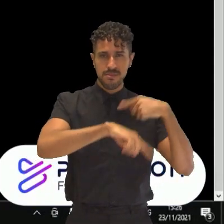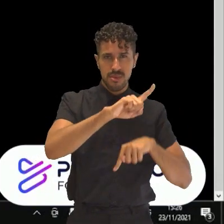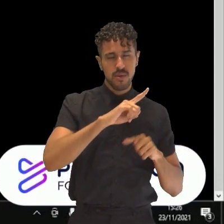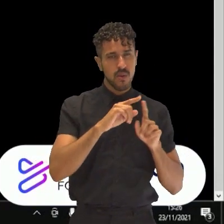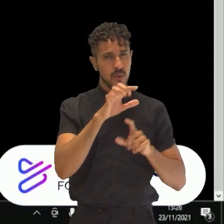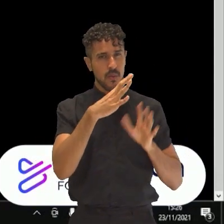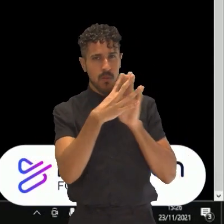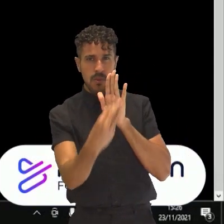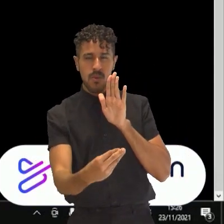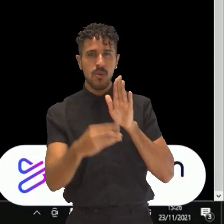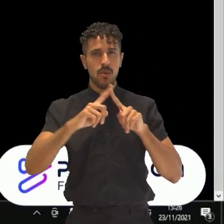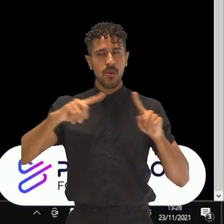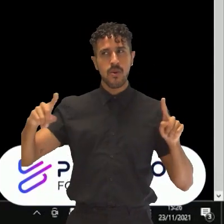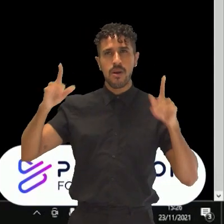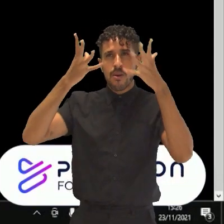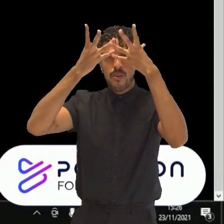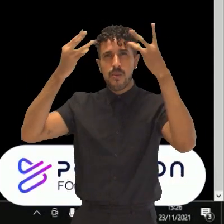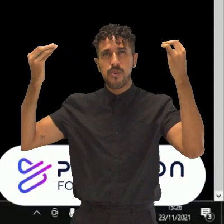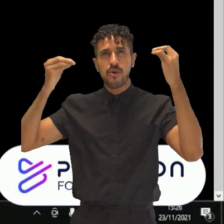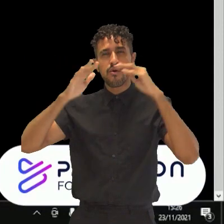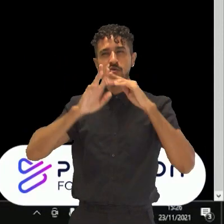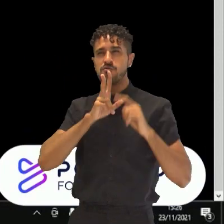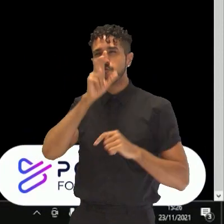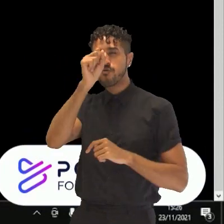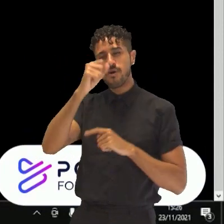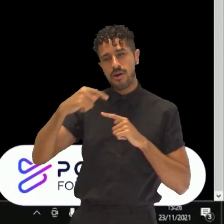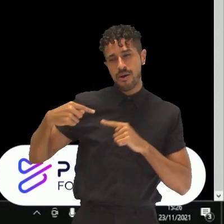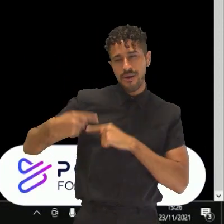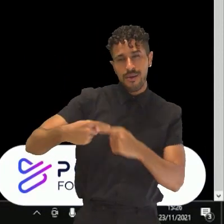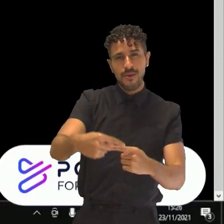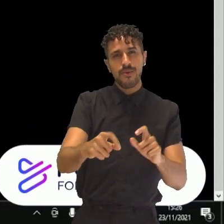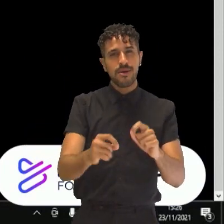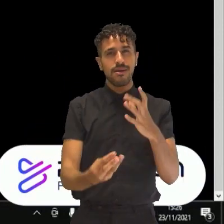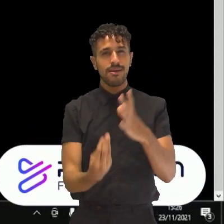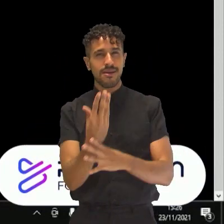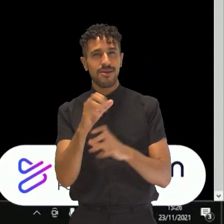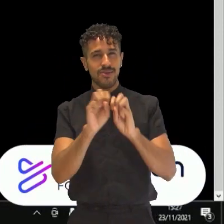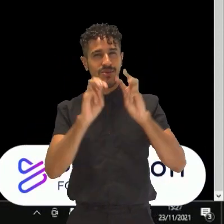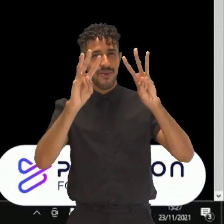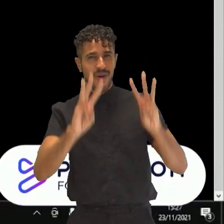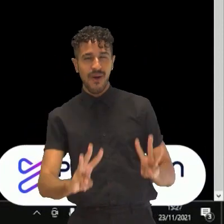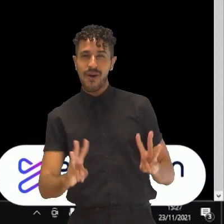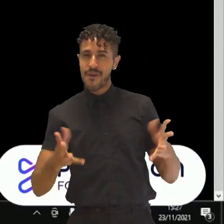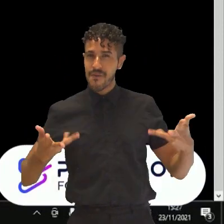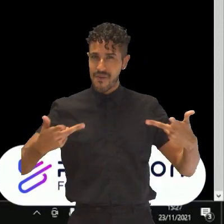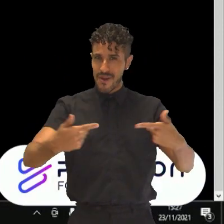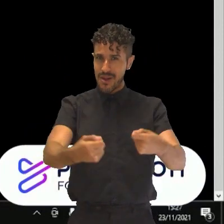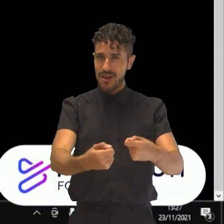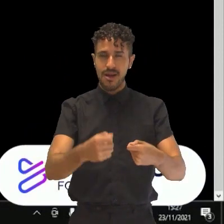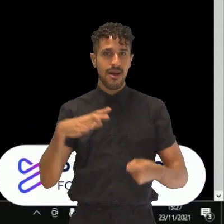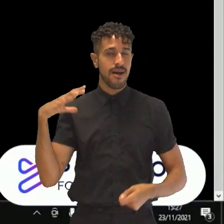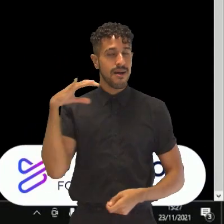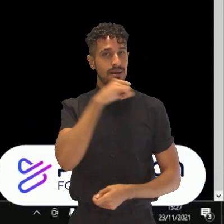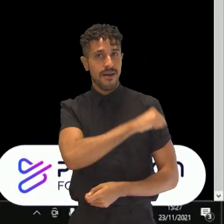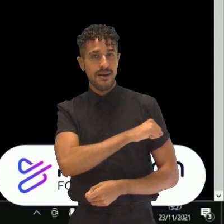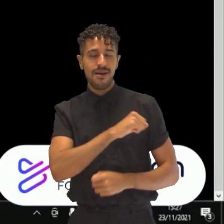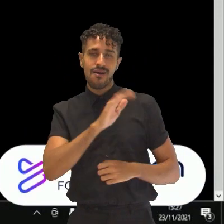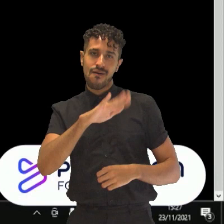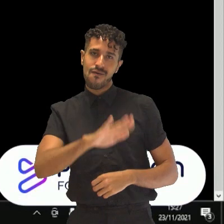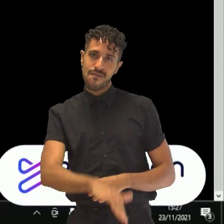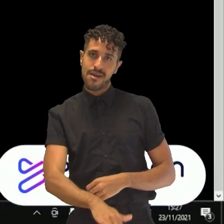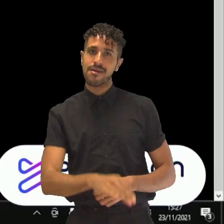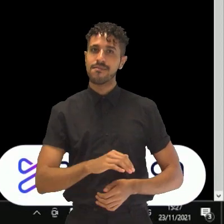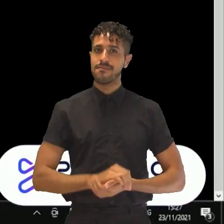de modelos em nível de abstração mais alto, consequentemente, produzindo software com qualidade, rapidez e baixo